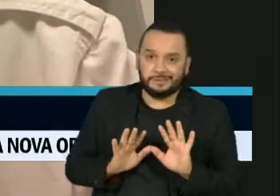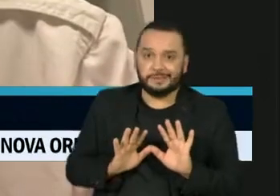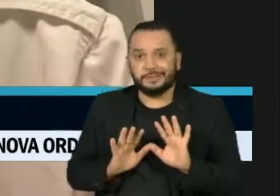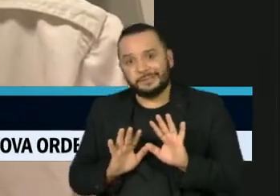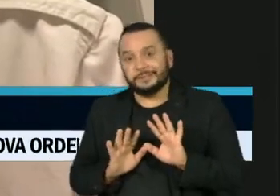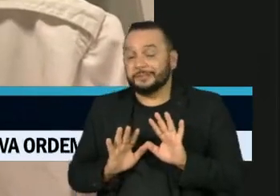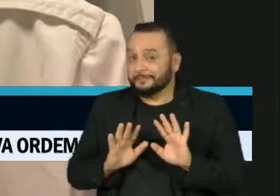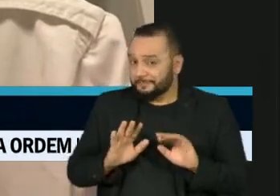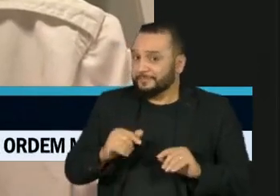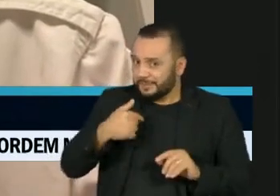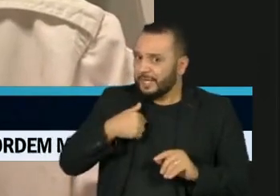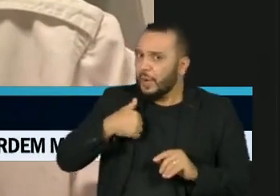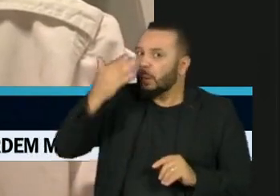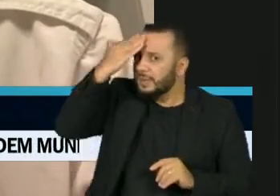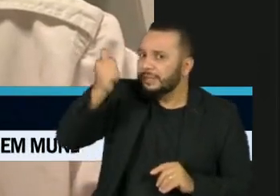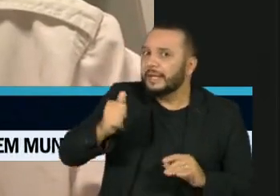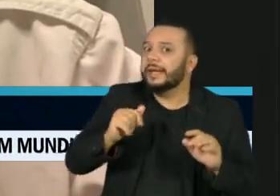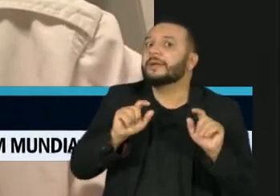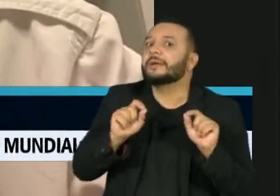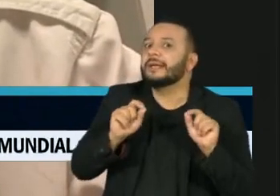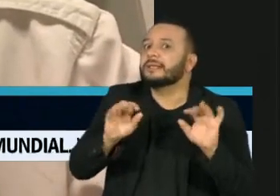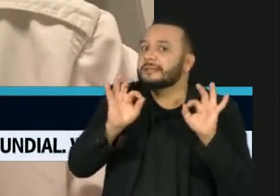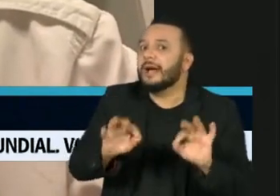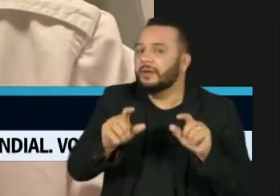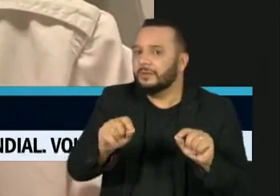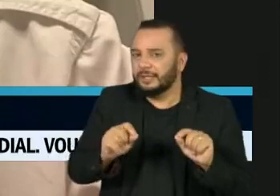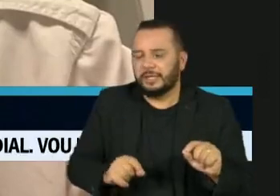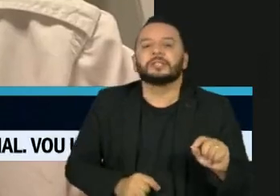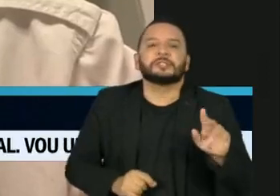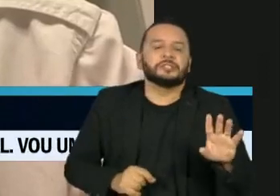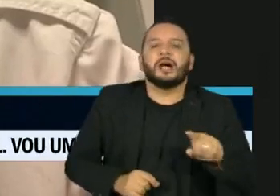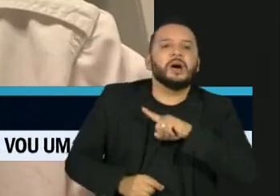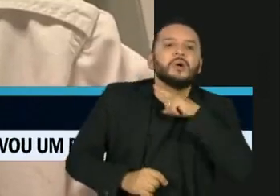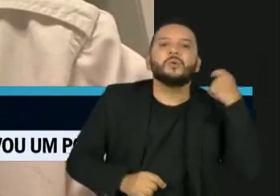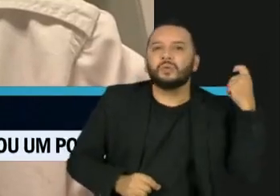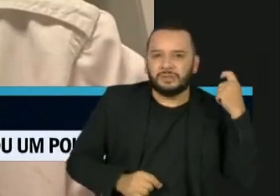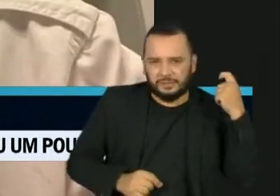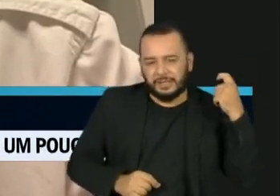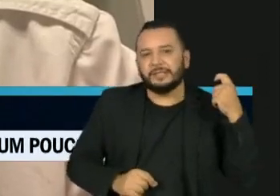como negar que a aliança, a parceria estratégica